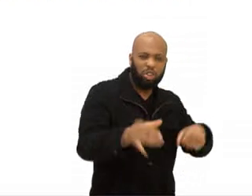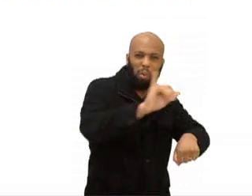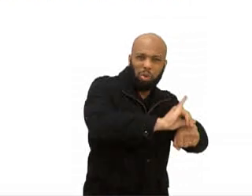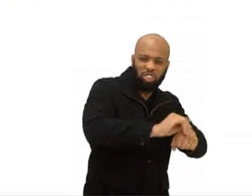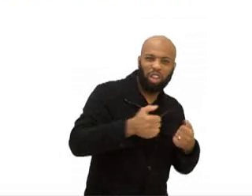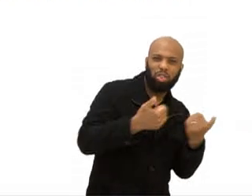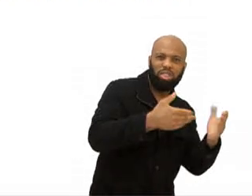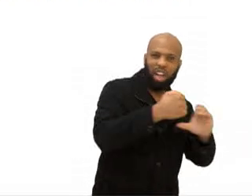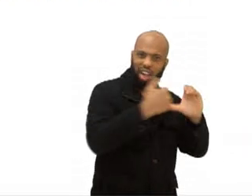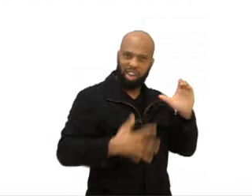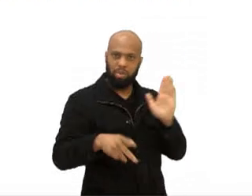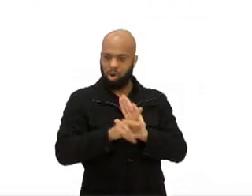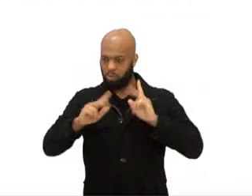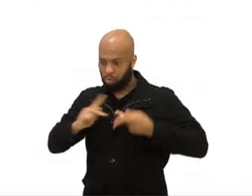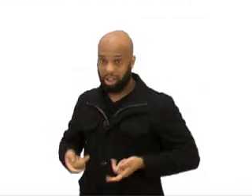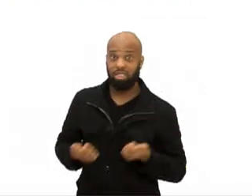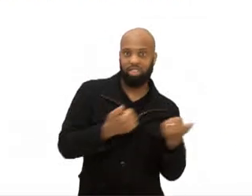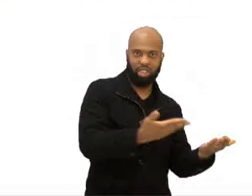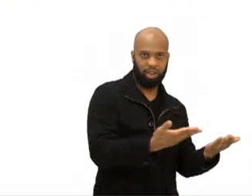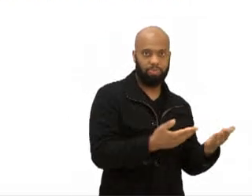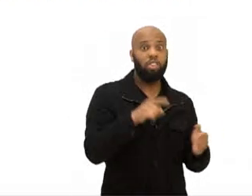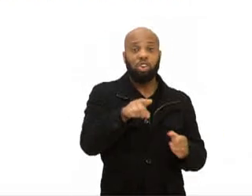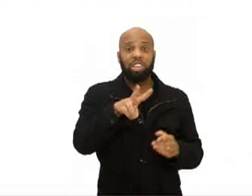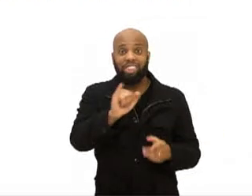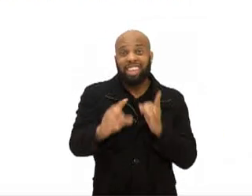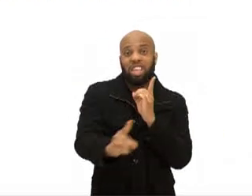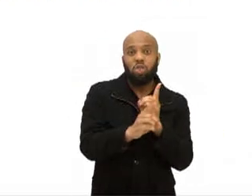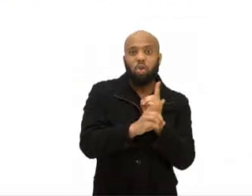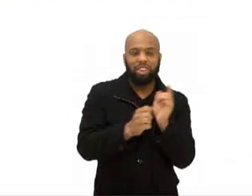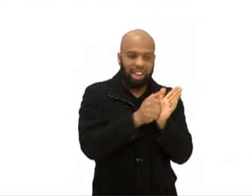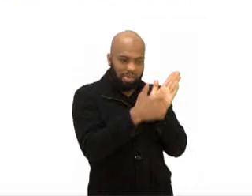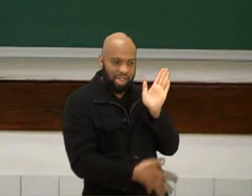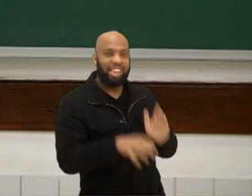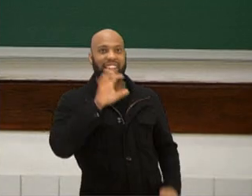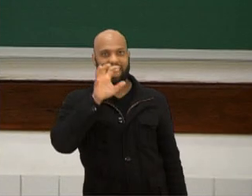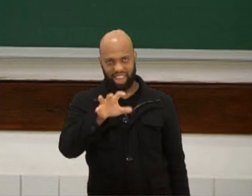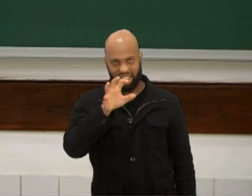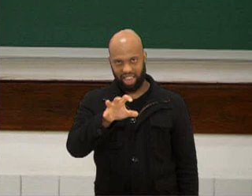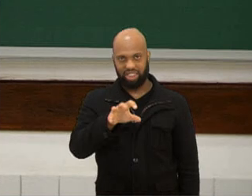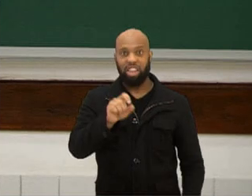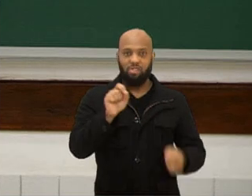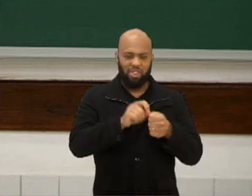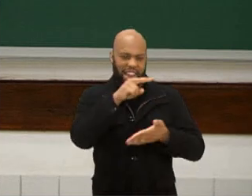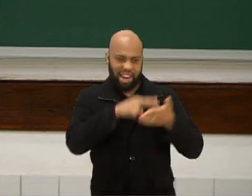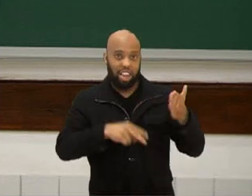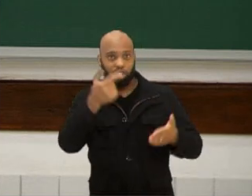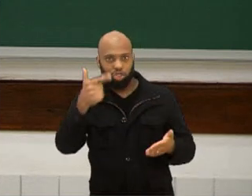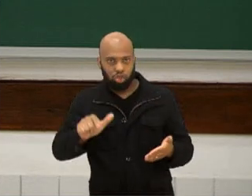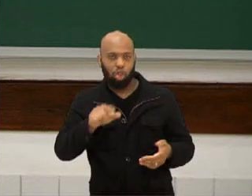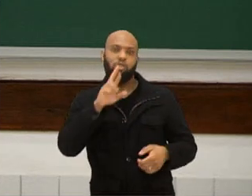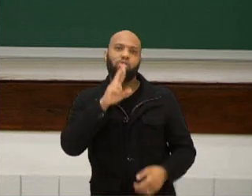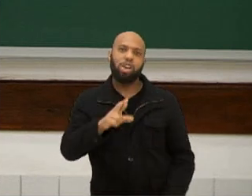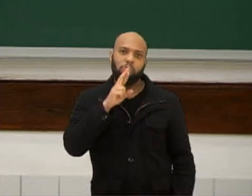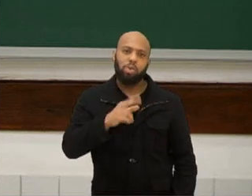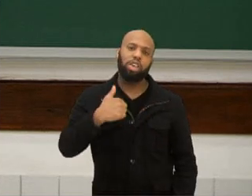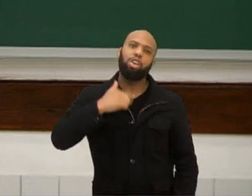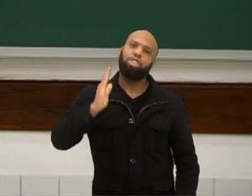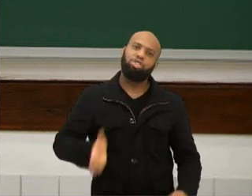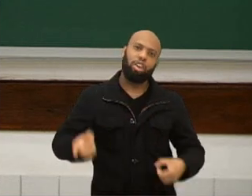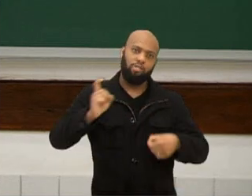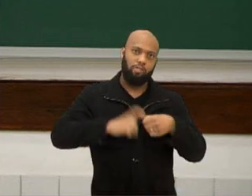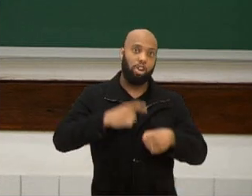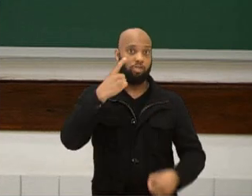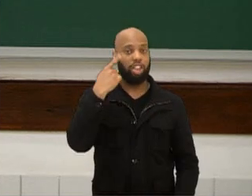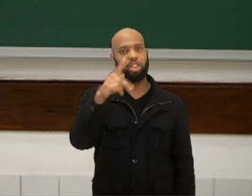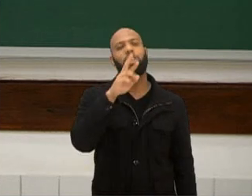inanimados características humanas. Localize a personificação. Vão fazer a leitura novamente do trecho e localizar